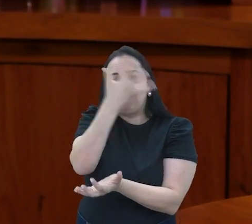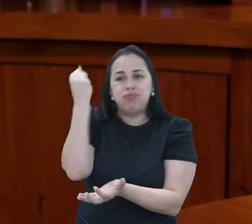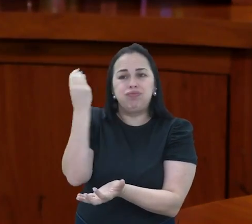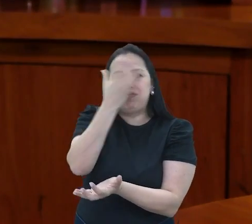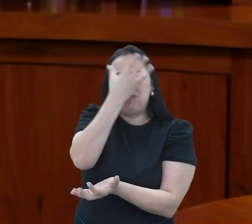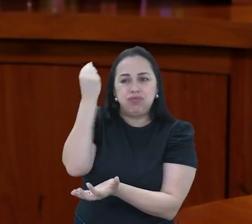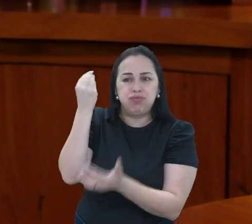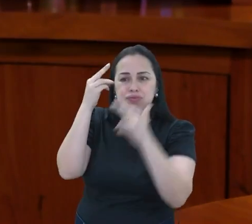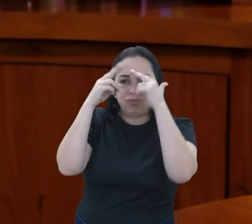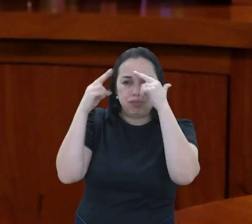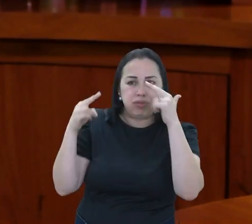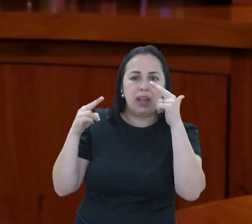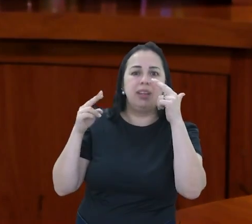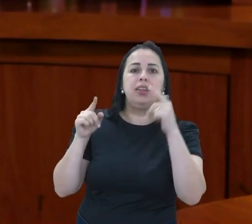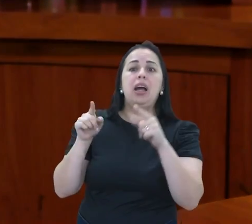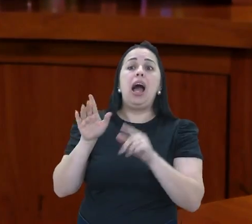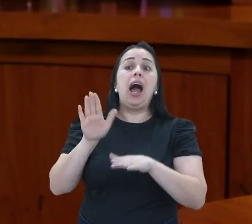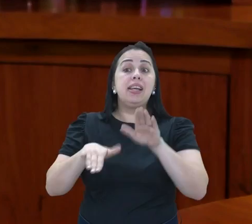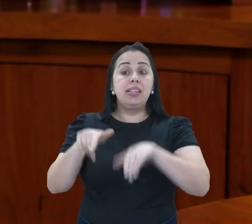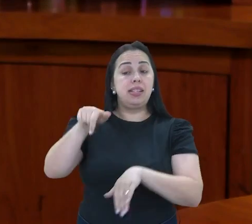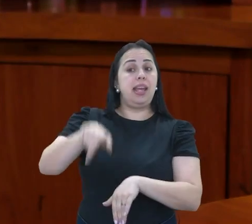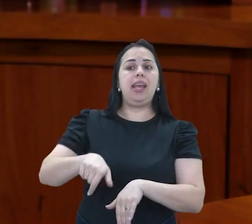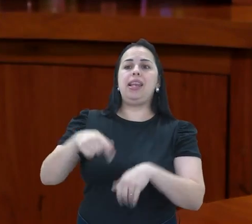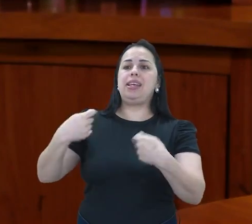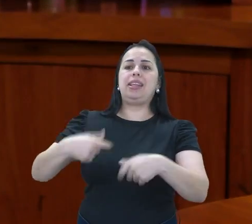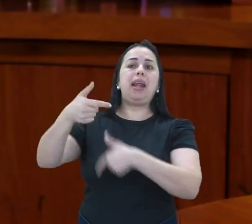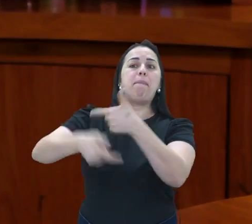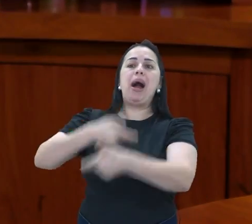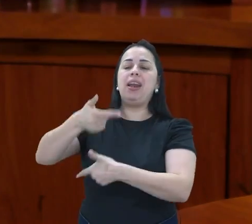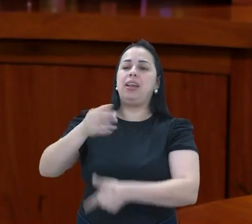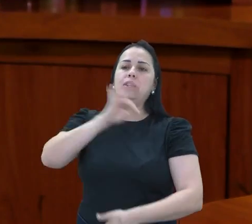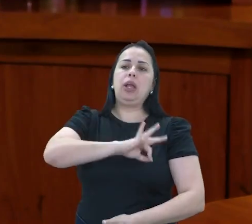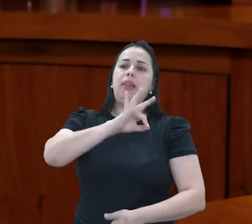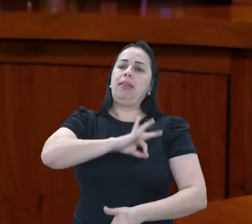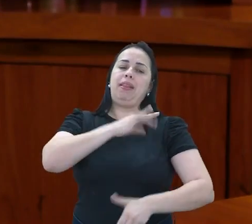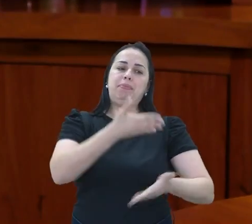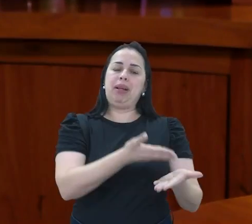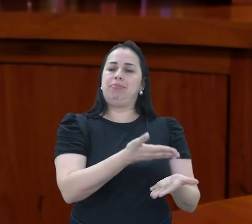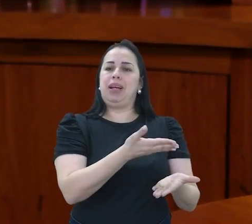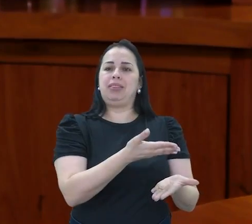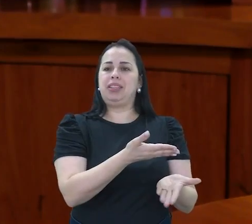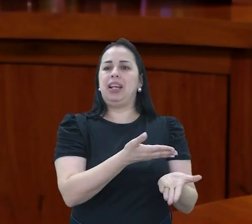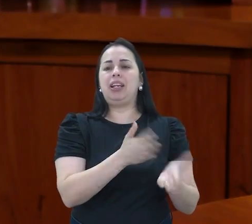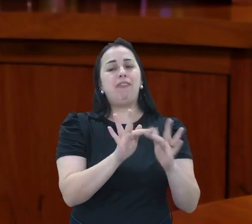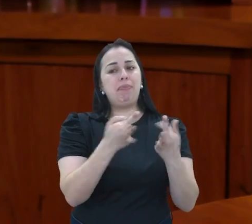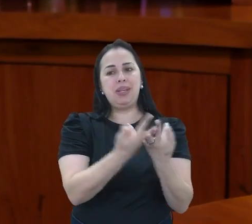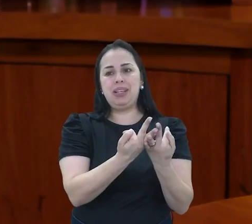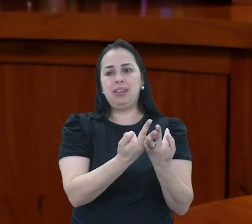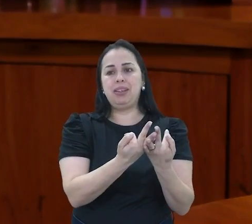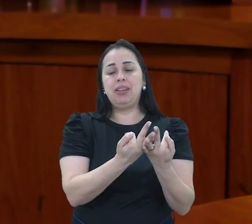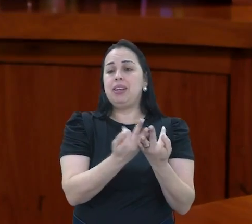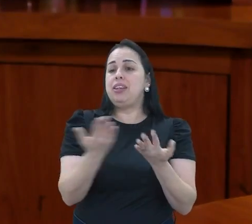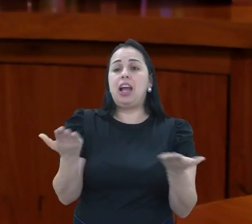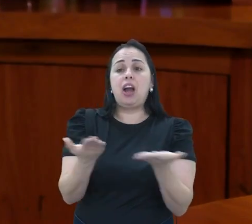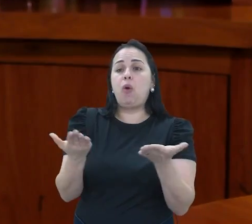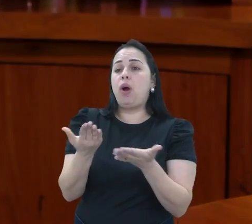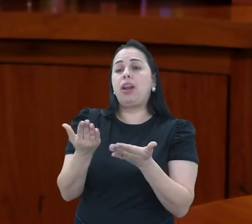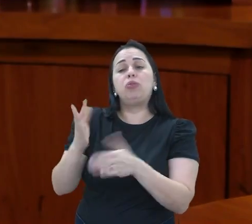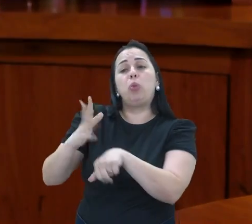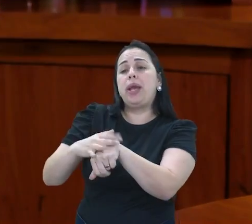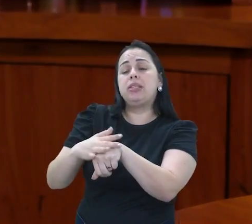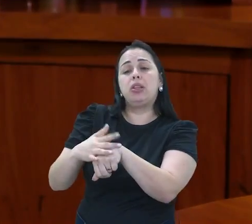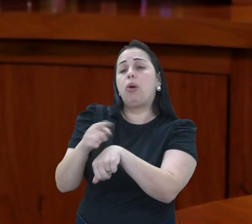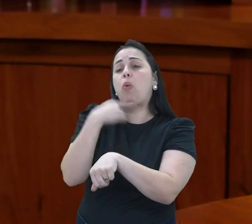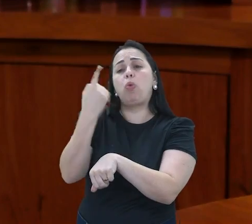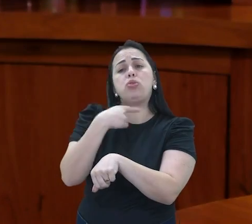pela demência, é quem leva o sustento para uma casa, então ele não consegue mais trazer o